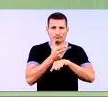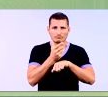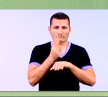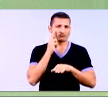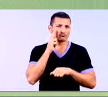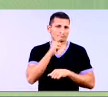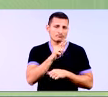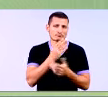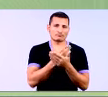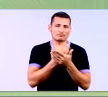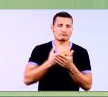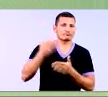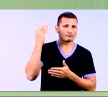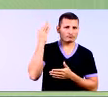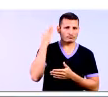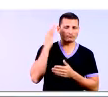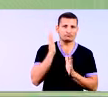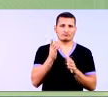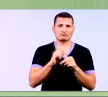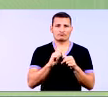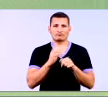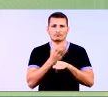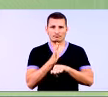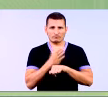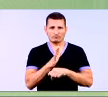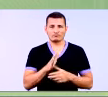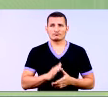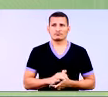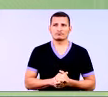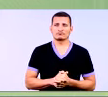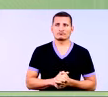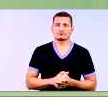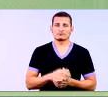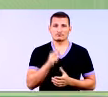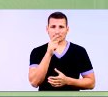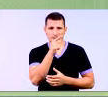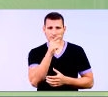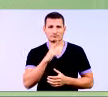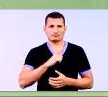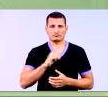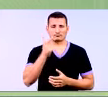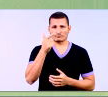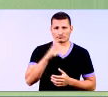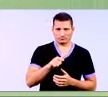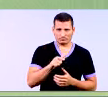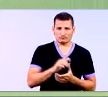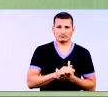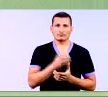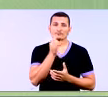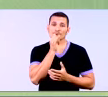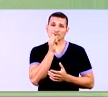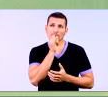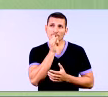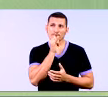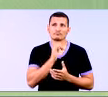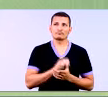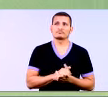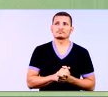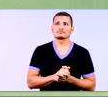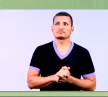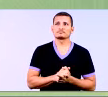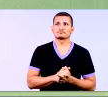passada, fizemos até atividade sobre isso. Aqui tem de novo o modelo de von Neumann para a gente só